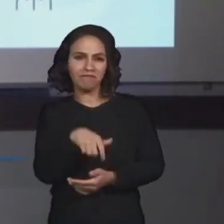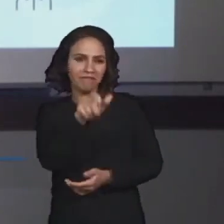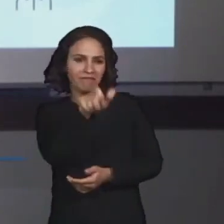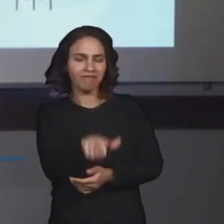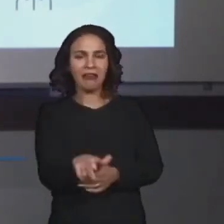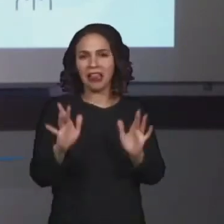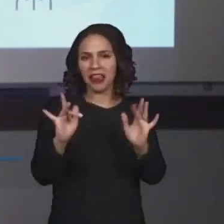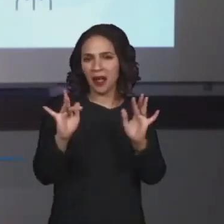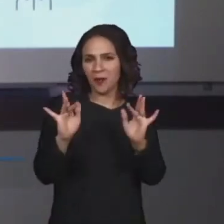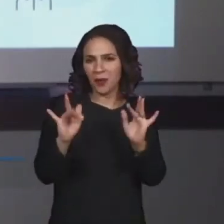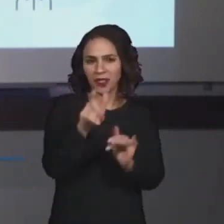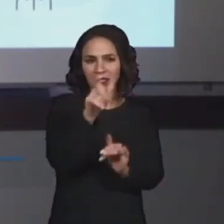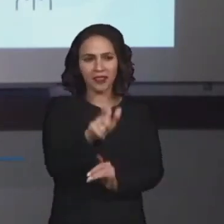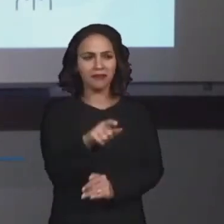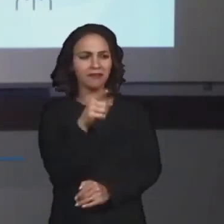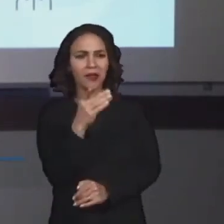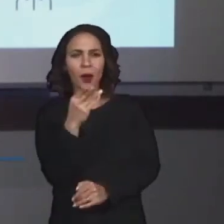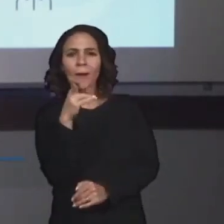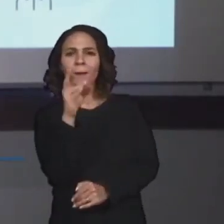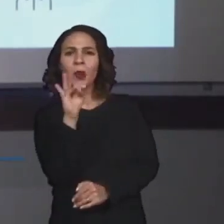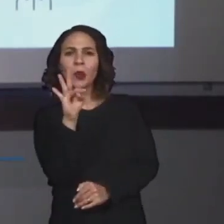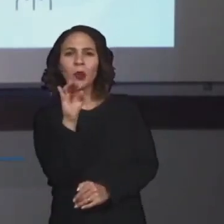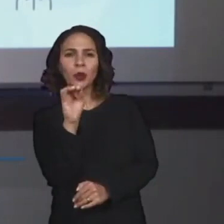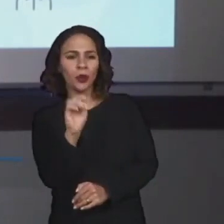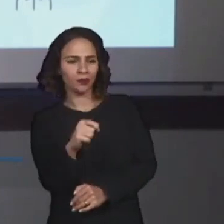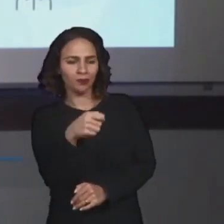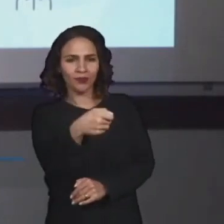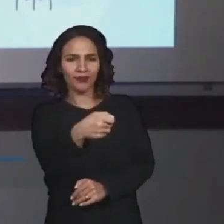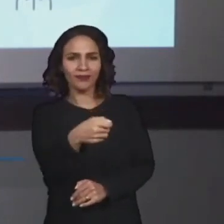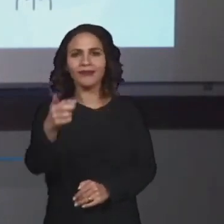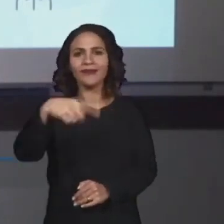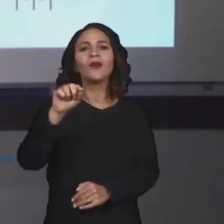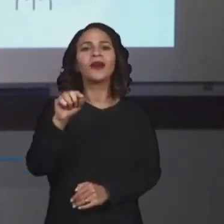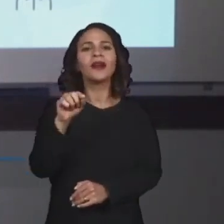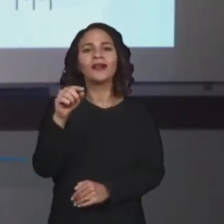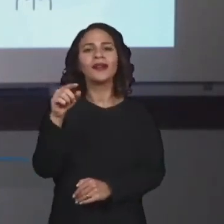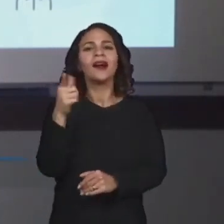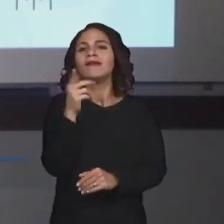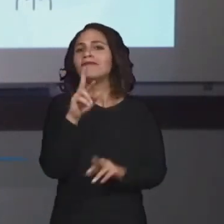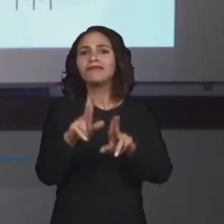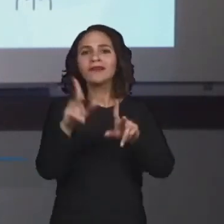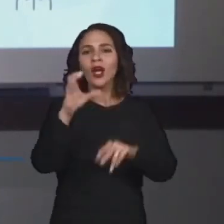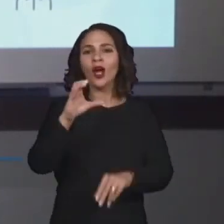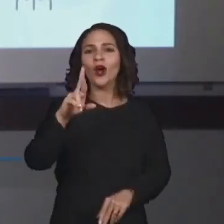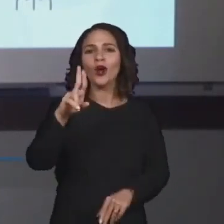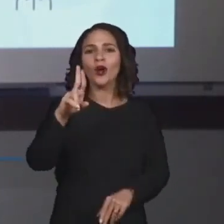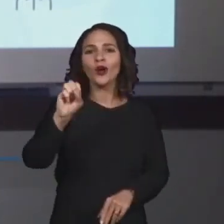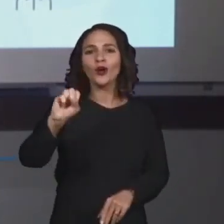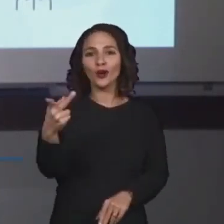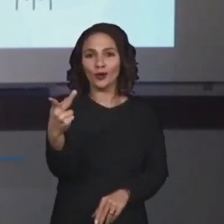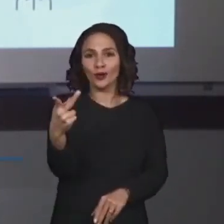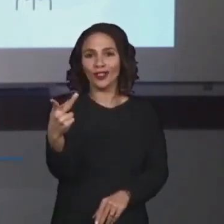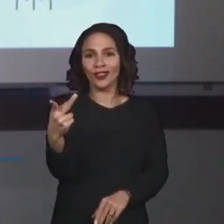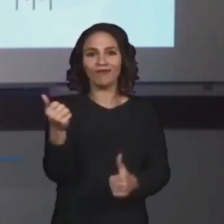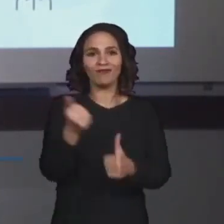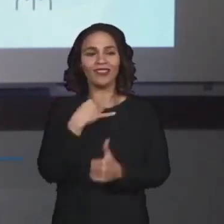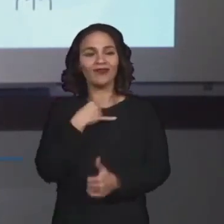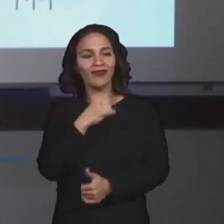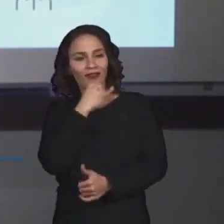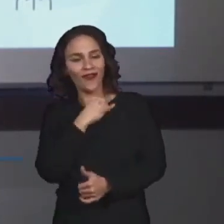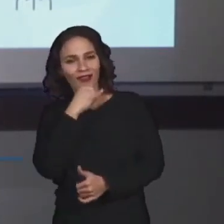namorada deles de broto. E hoje vocês falam crush para a namorada de vocês, a